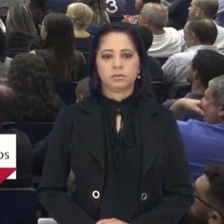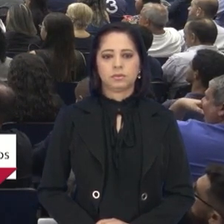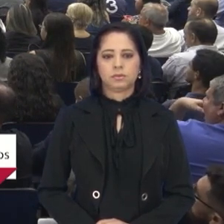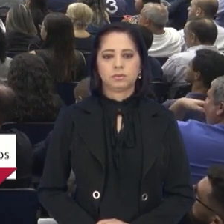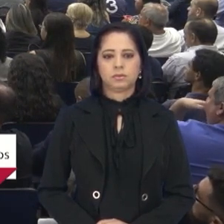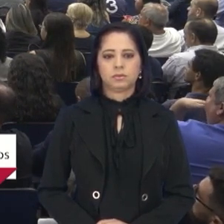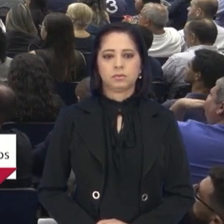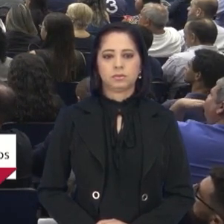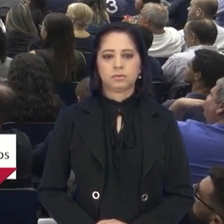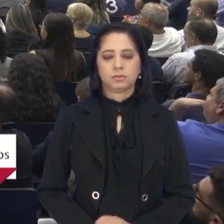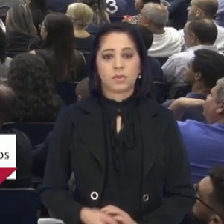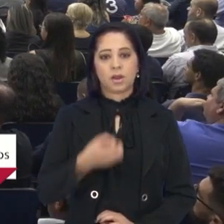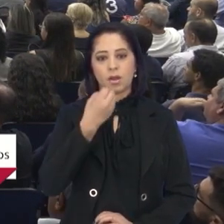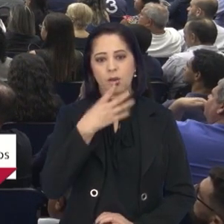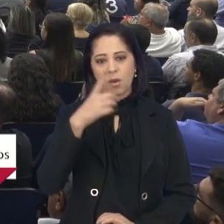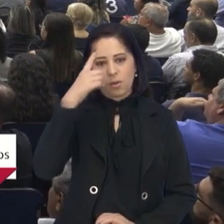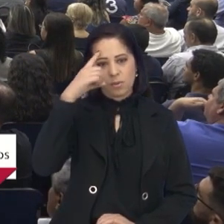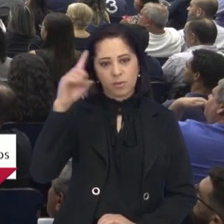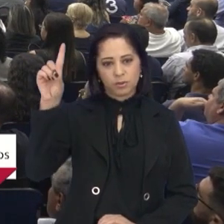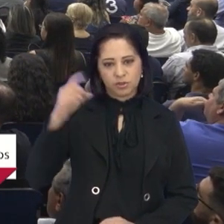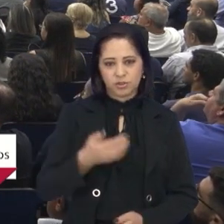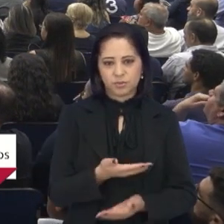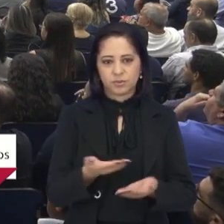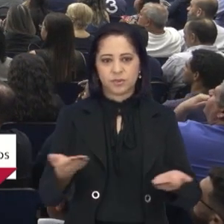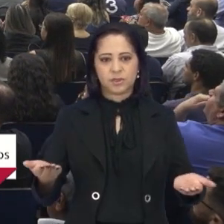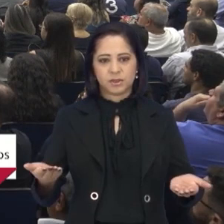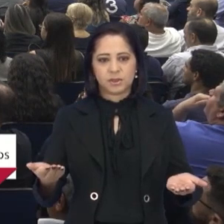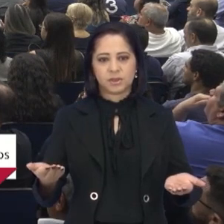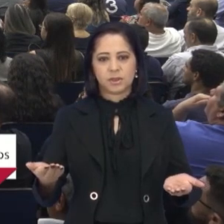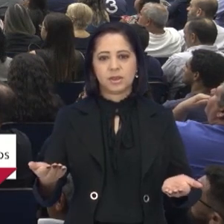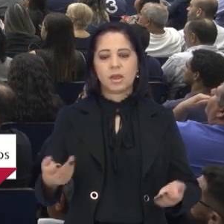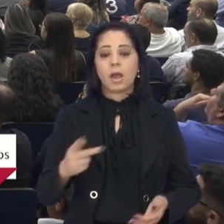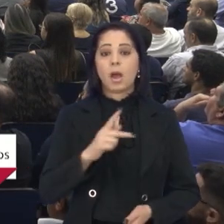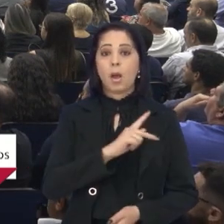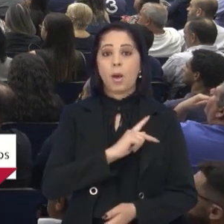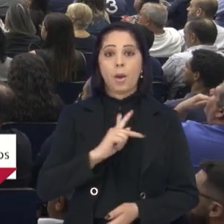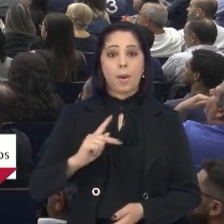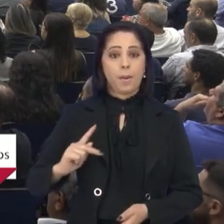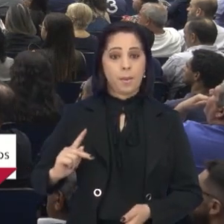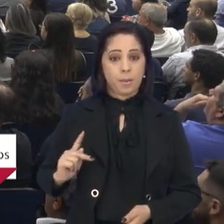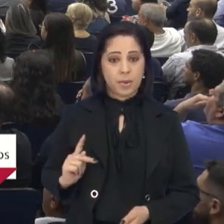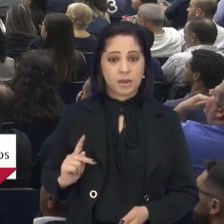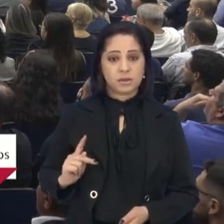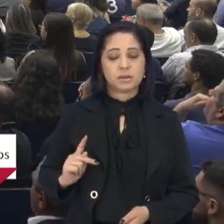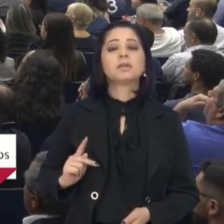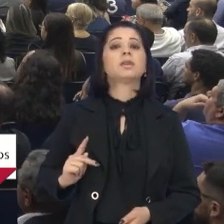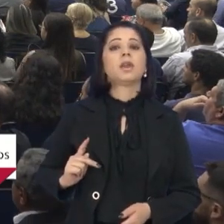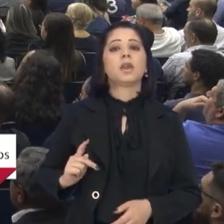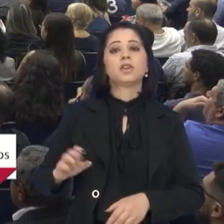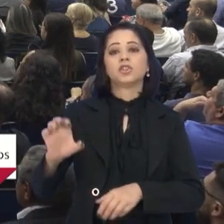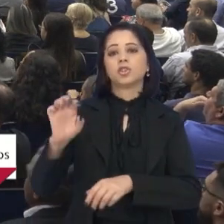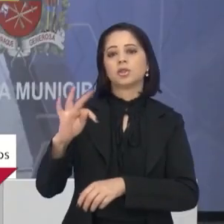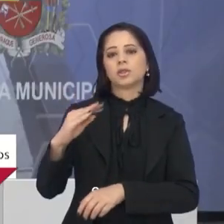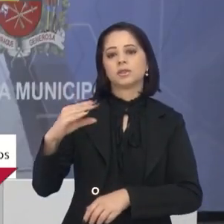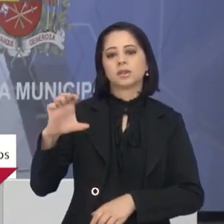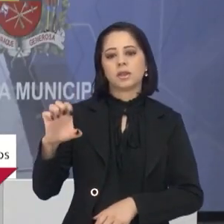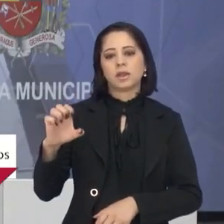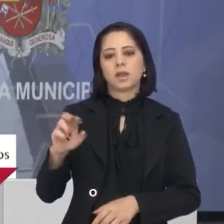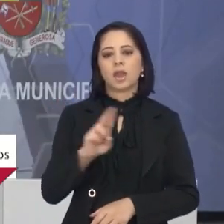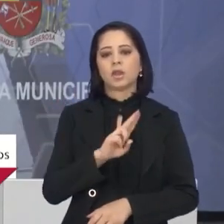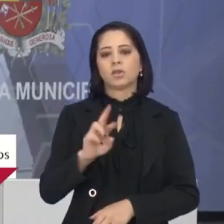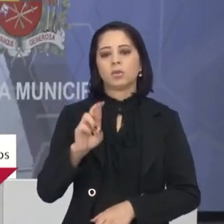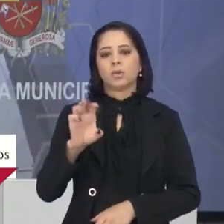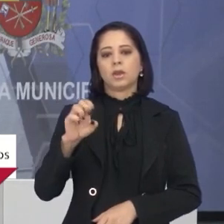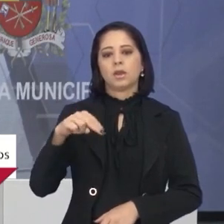Eleven bom dia a todos e a todas excelentíssimo senhor presidente do Tribunal de contos do Estado de São Paulo Dr Renato Martins Costa